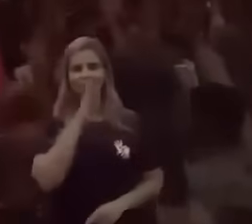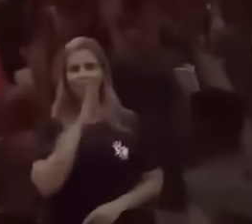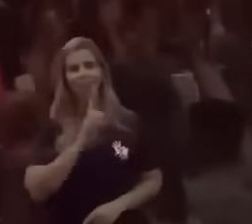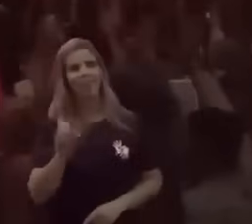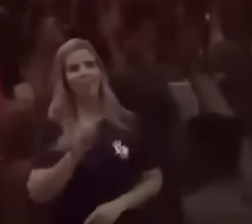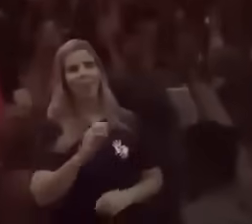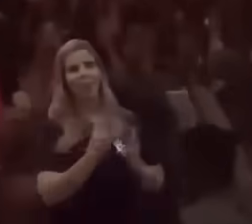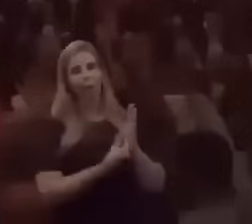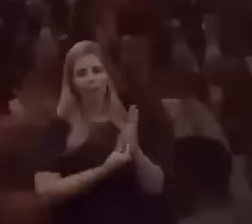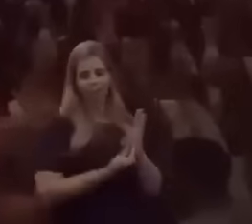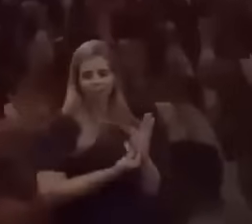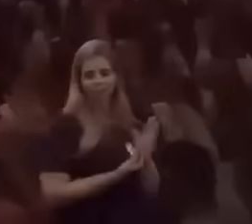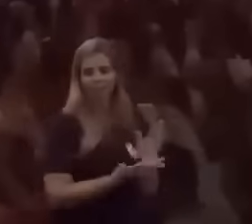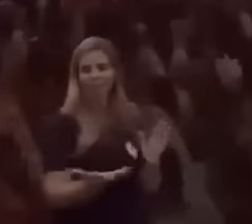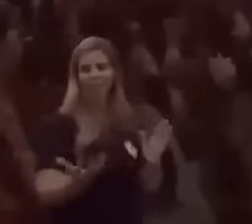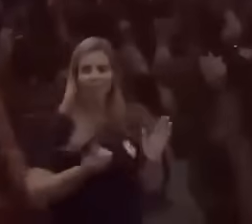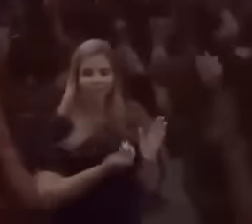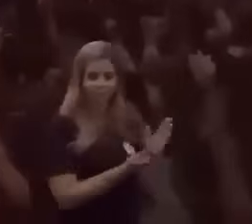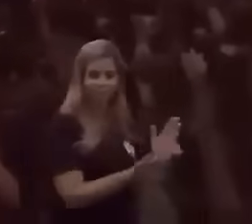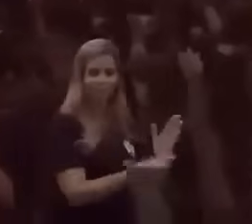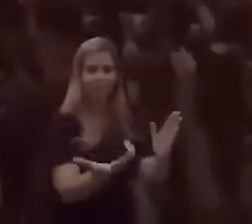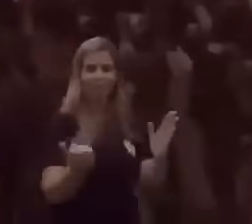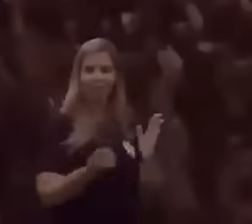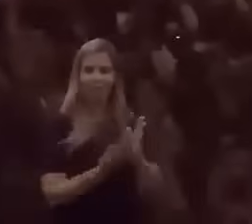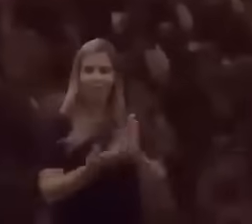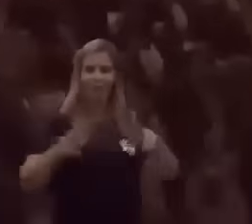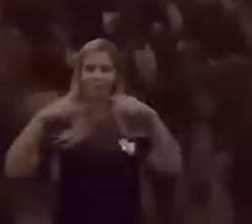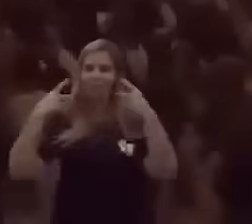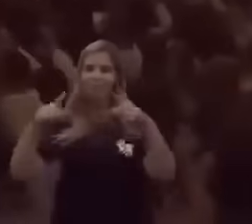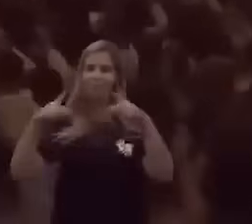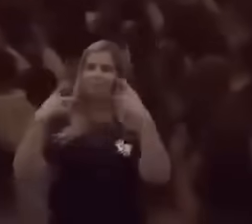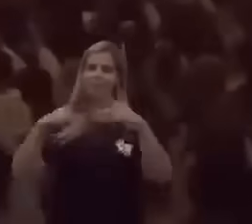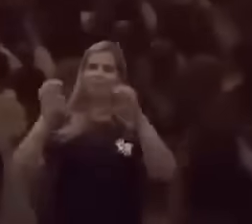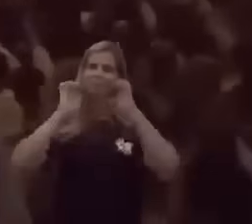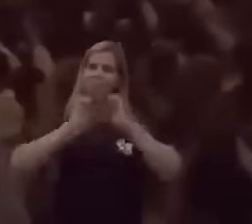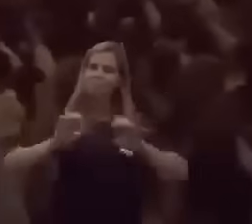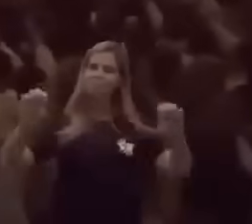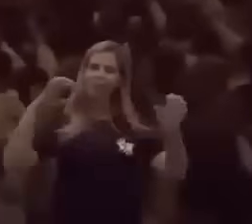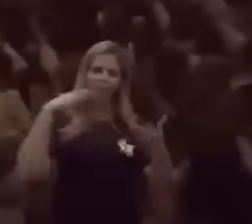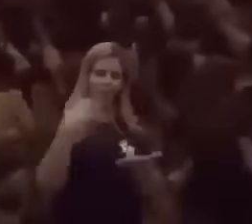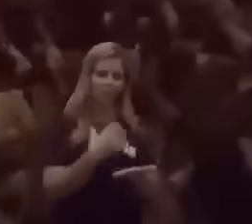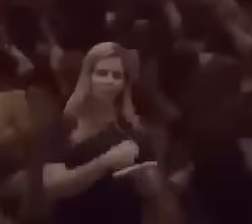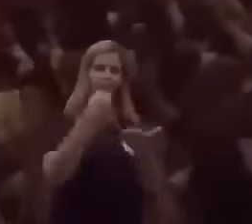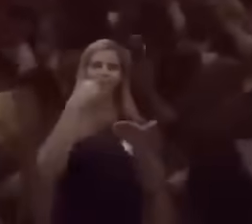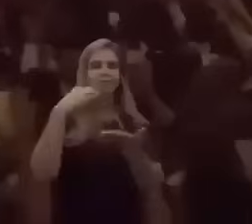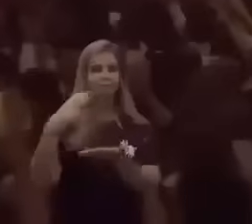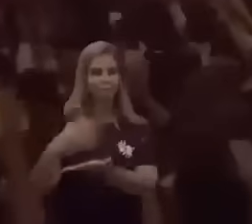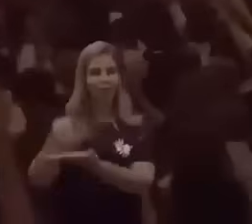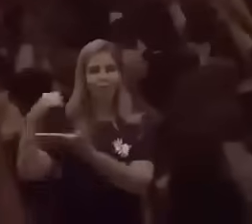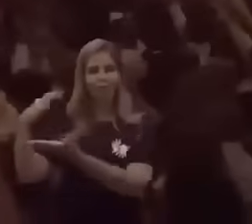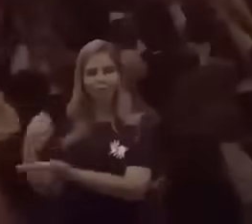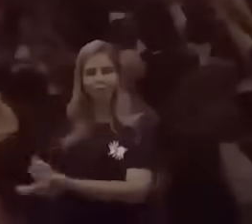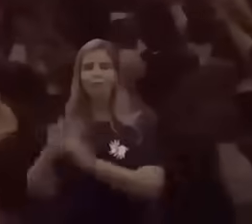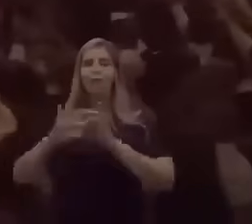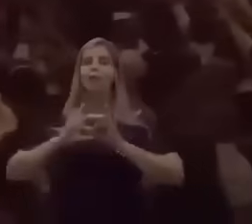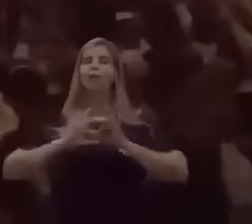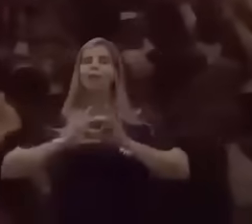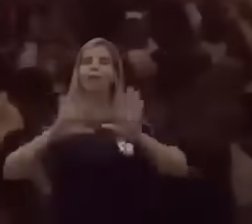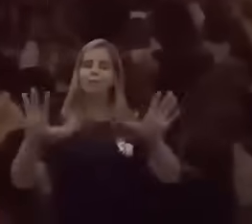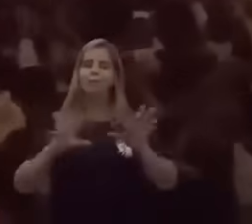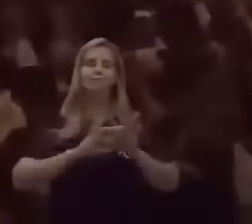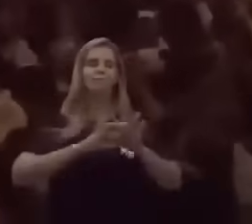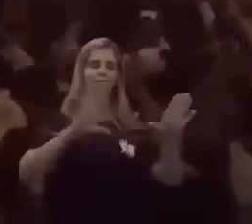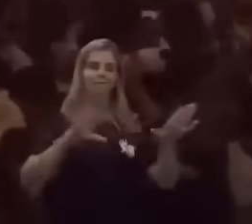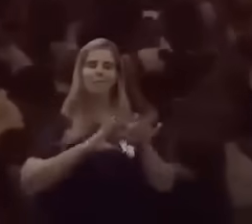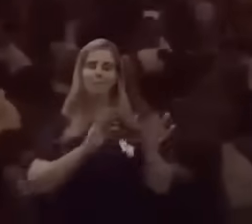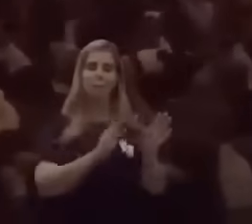esta palavra vai ecoar, esta palavra vai vibrar, esta palavra vai salvar, esta palavra vai libertar, e a palavra